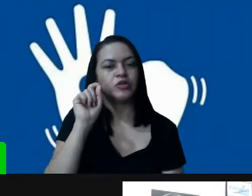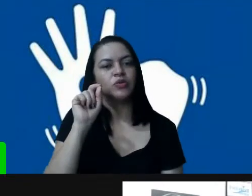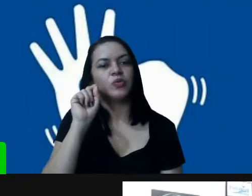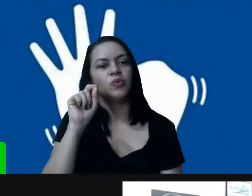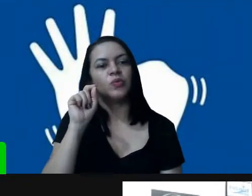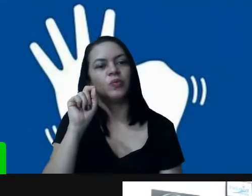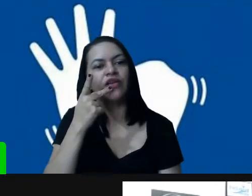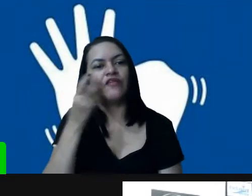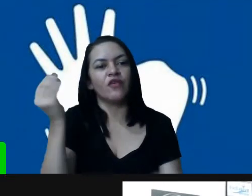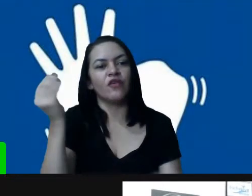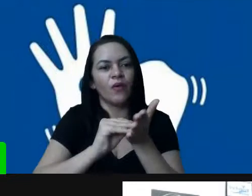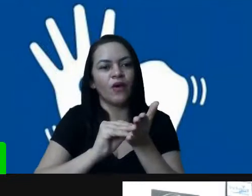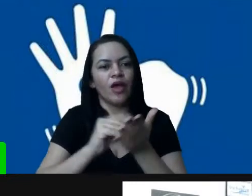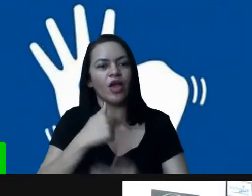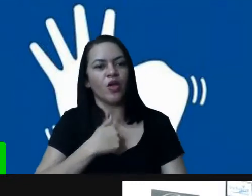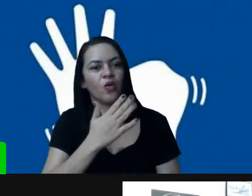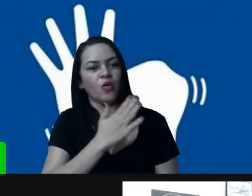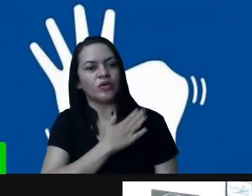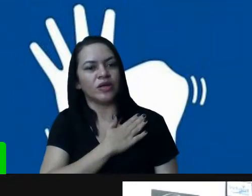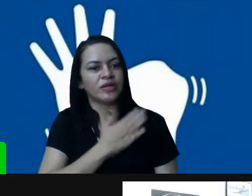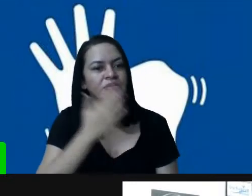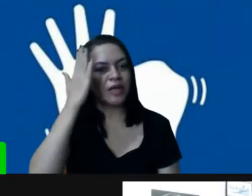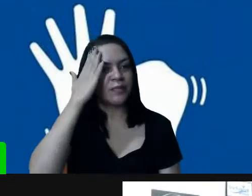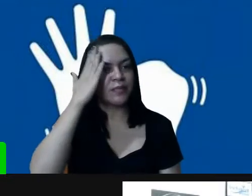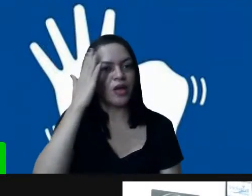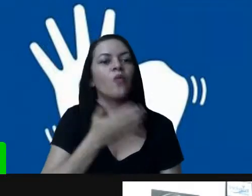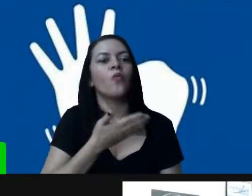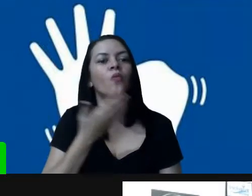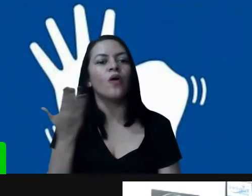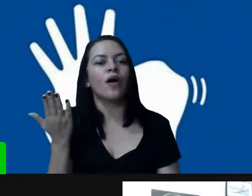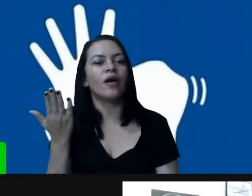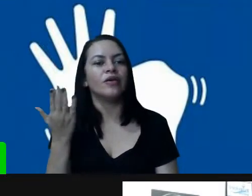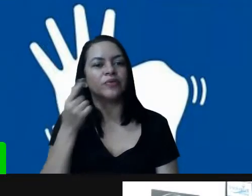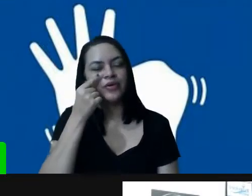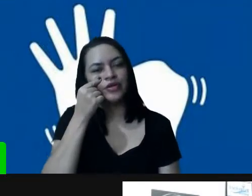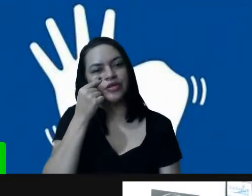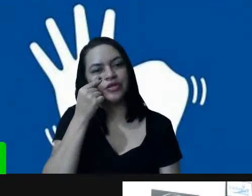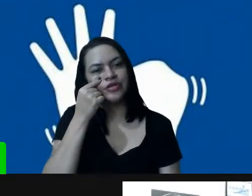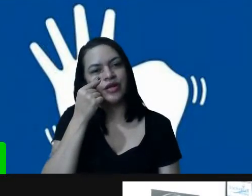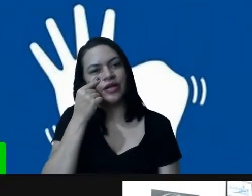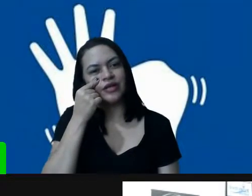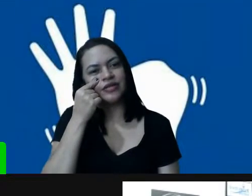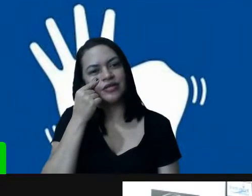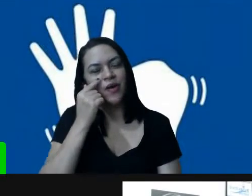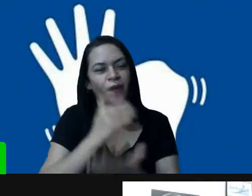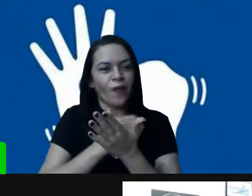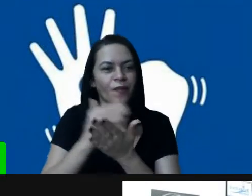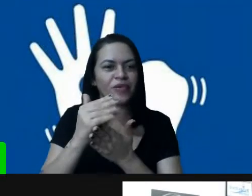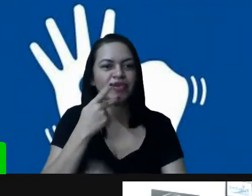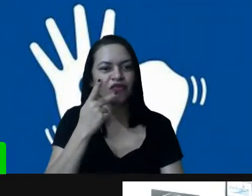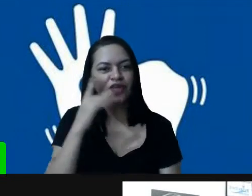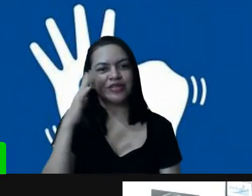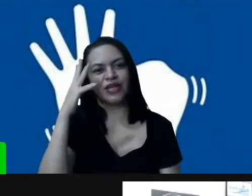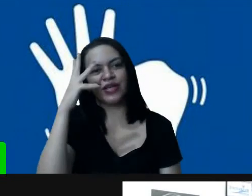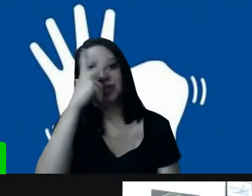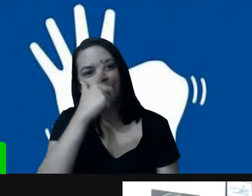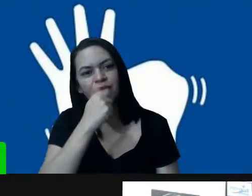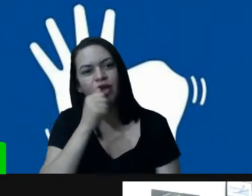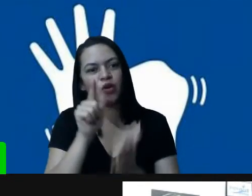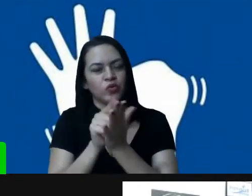bota aqui: eu gostaria de saber quando que a Jace começou a fazer esse belo trabalho de interpretar o